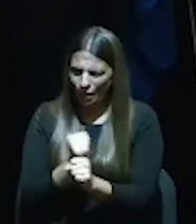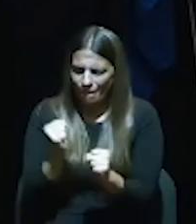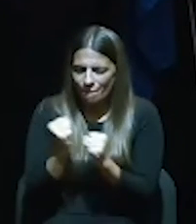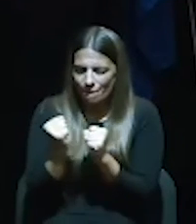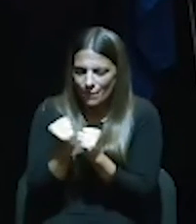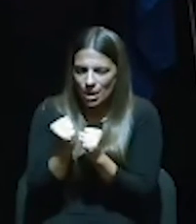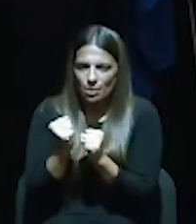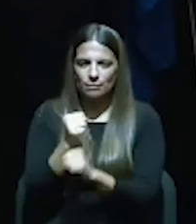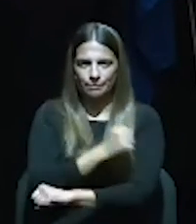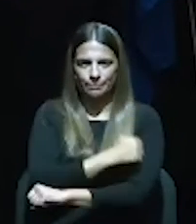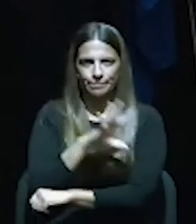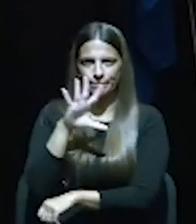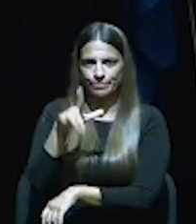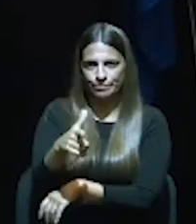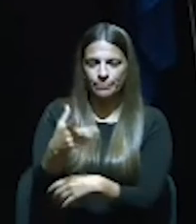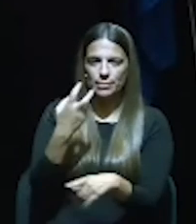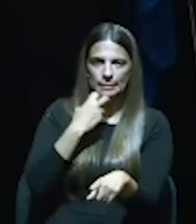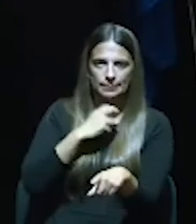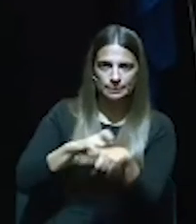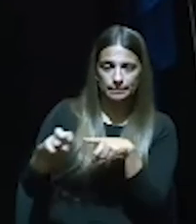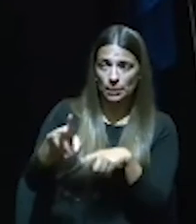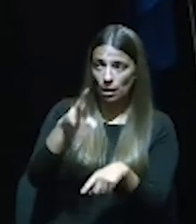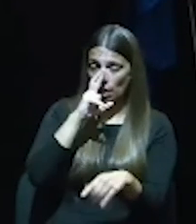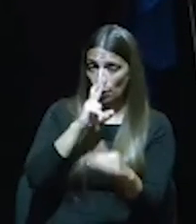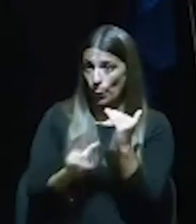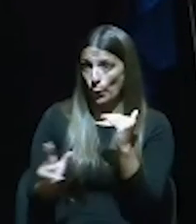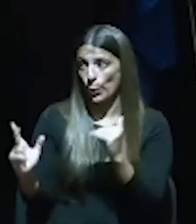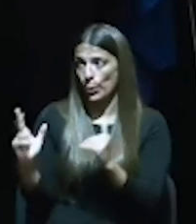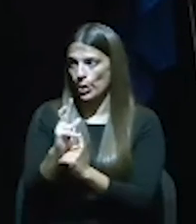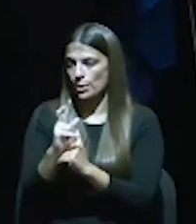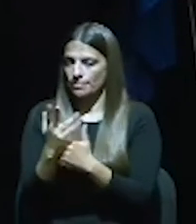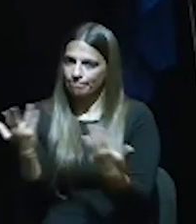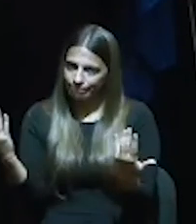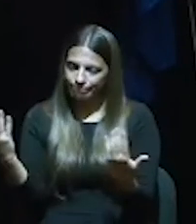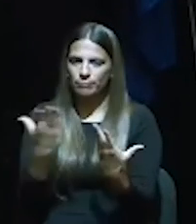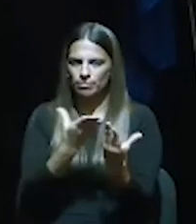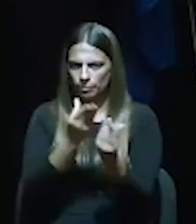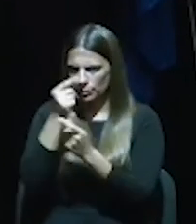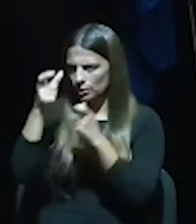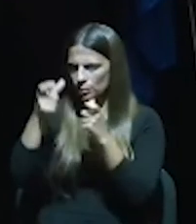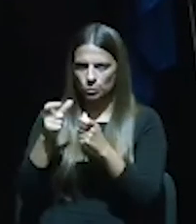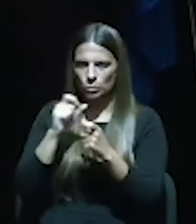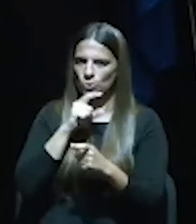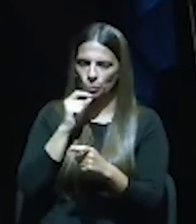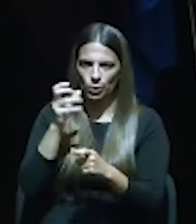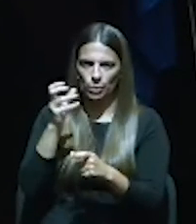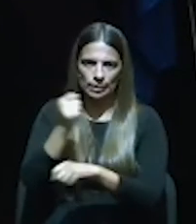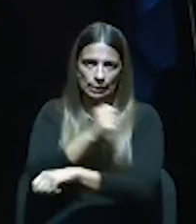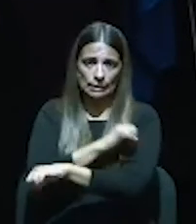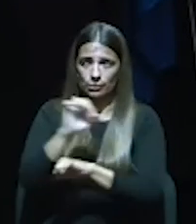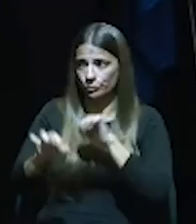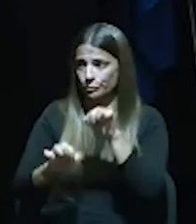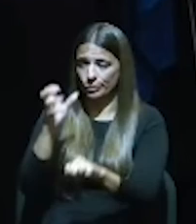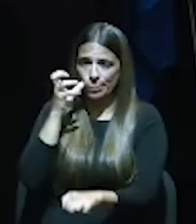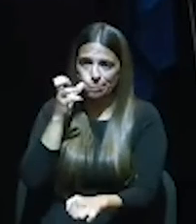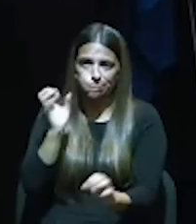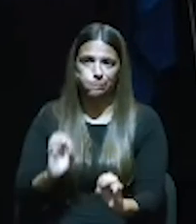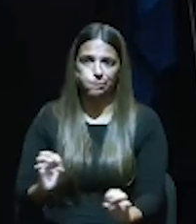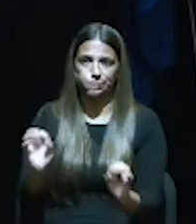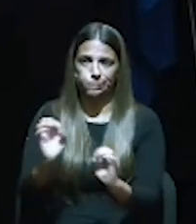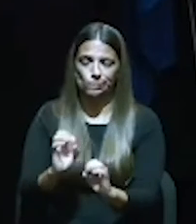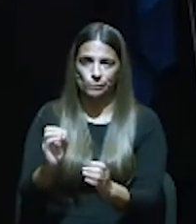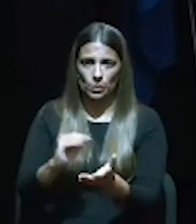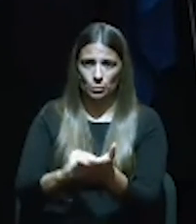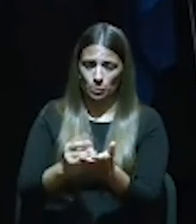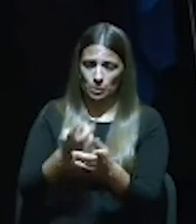nas casas de Lisboa. Com a eletricidade e o gás a aumentar, antevemos que muitas pessoas não consigam aquecer as suas casas. A pobreza